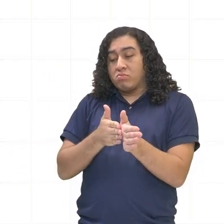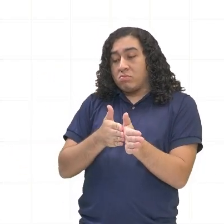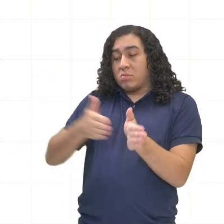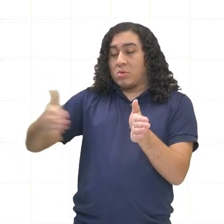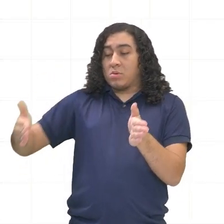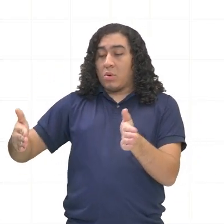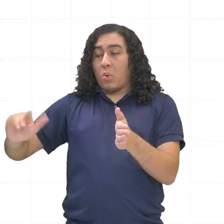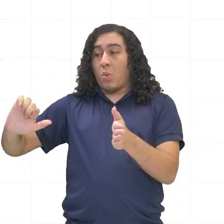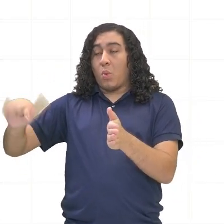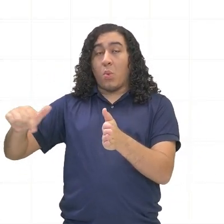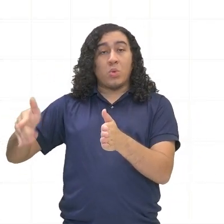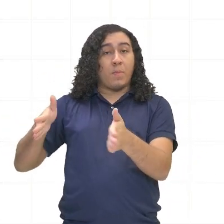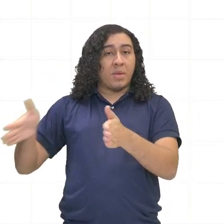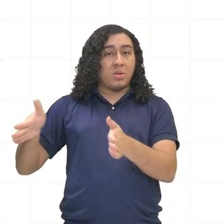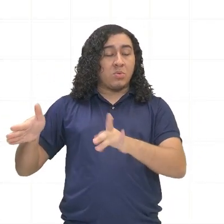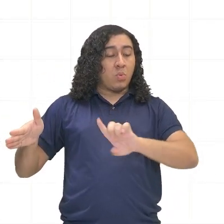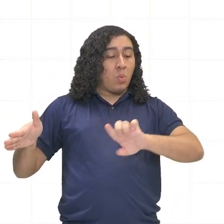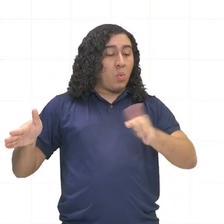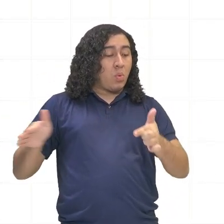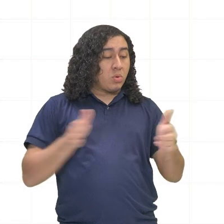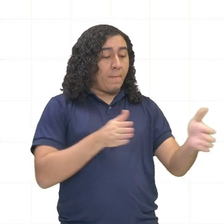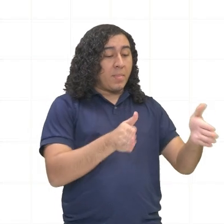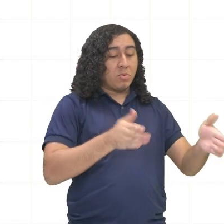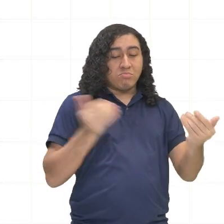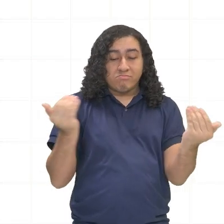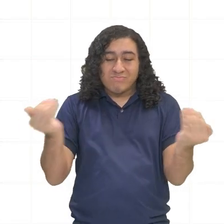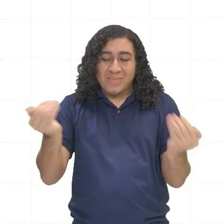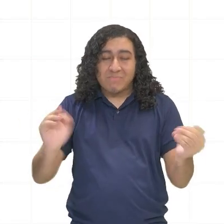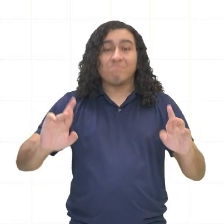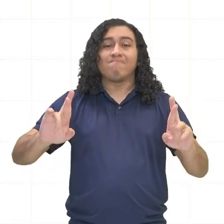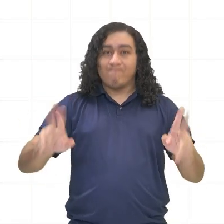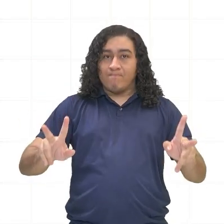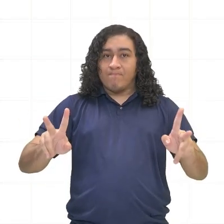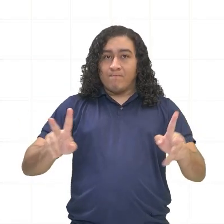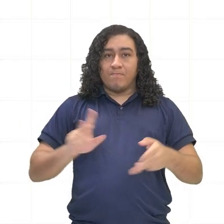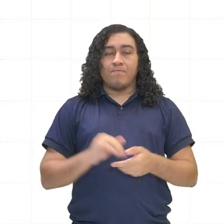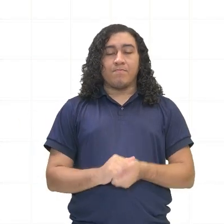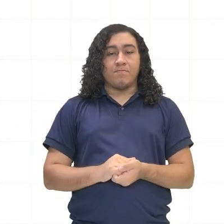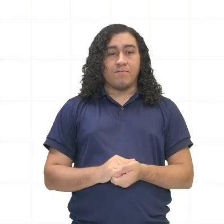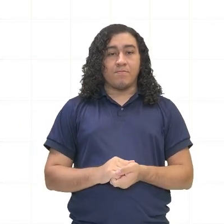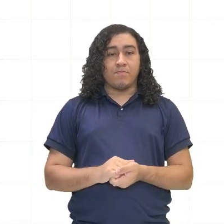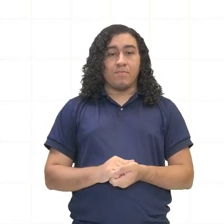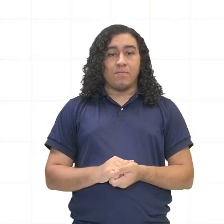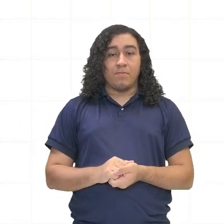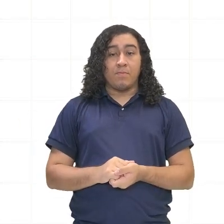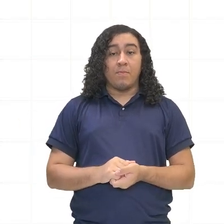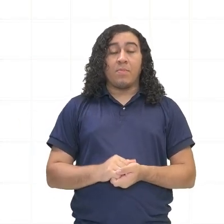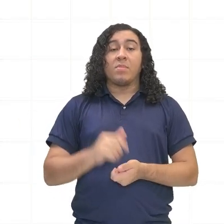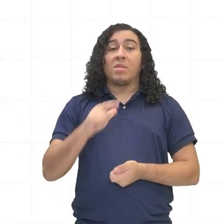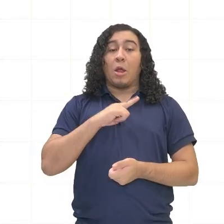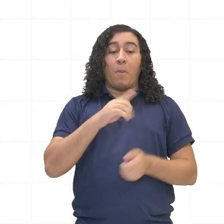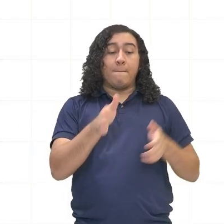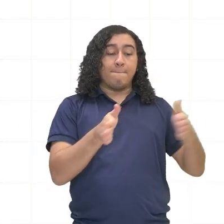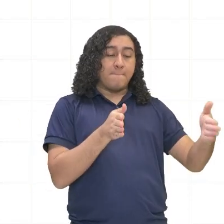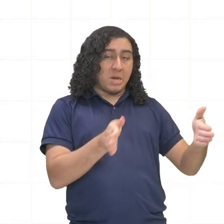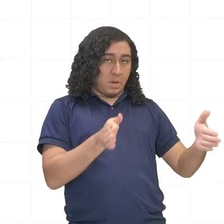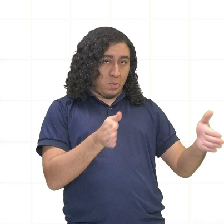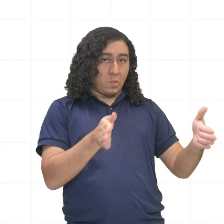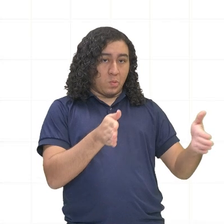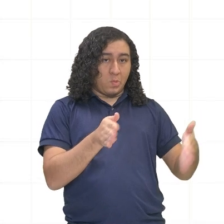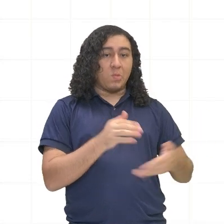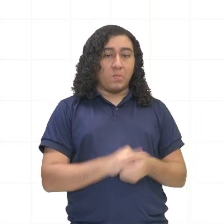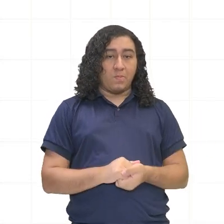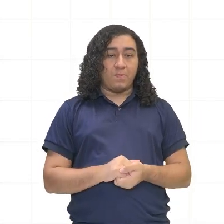outros períodos. Então você tem o quê? A periodização, que é mais